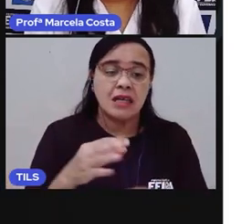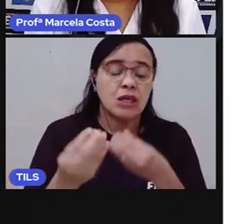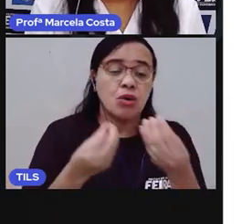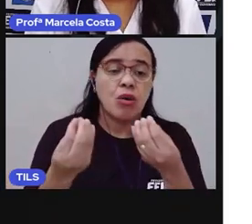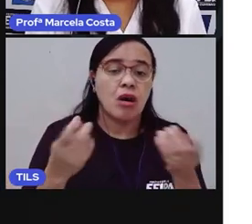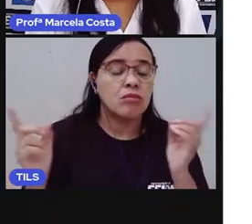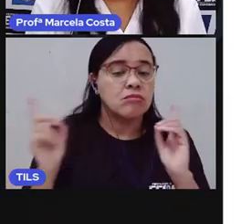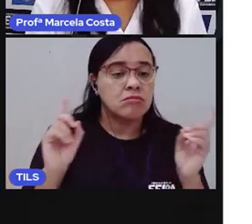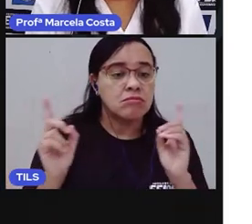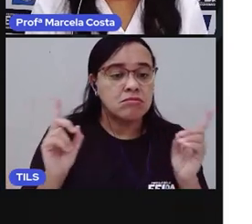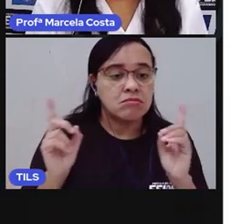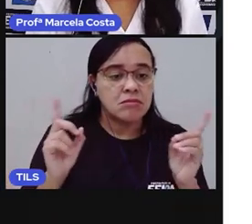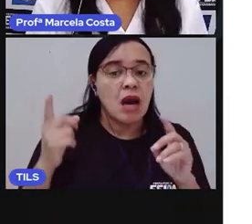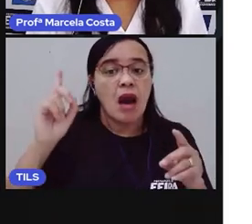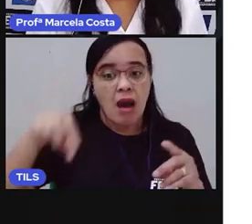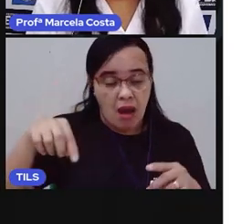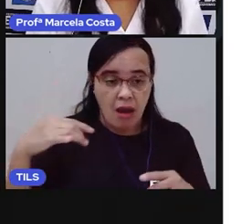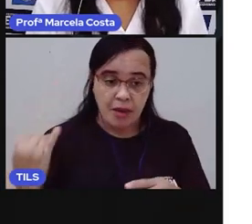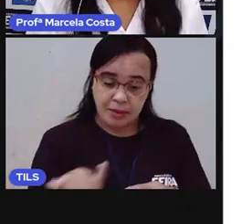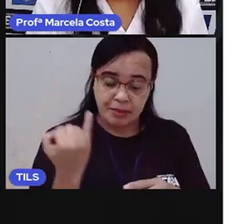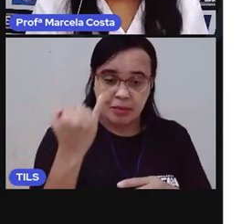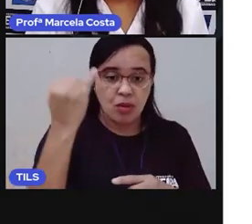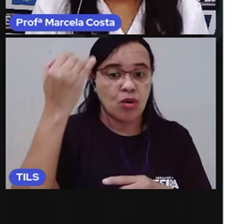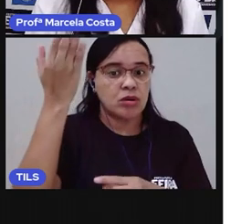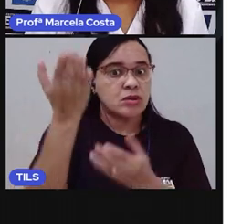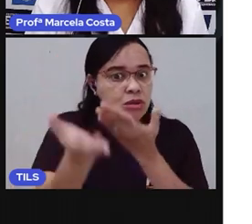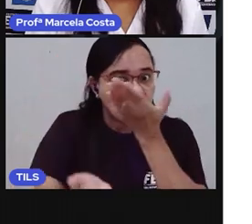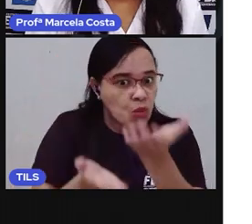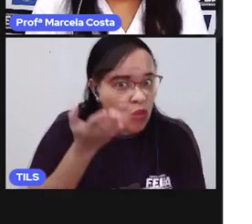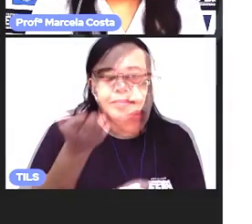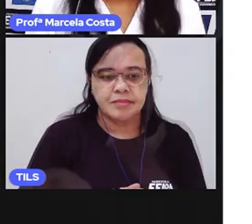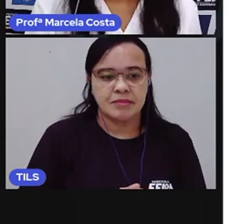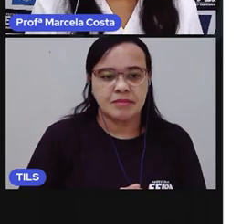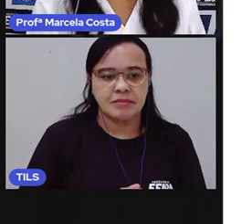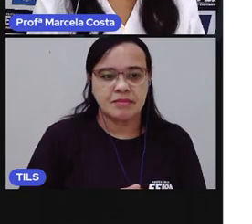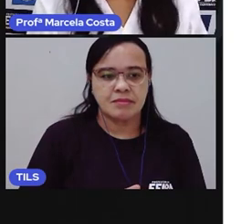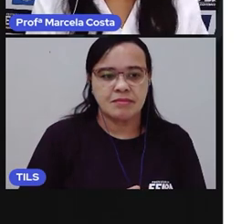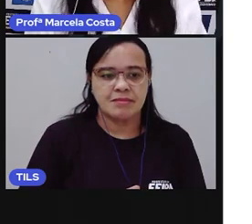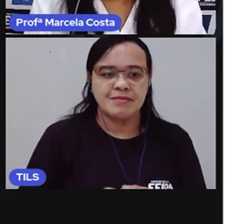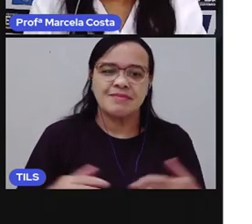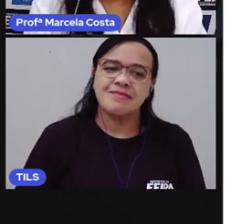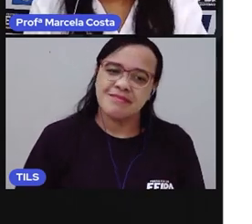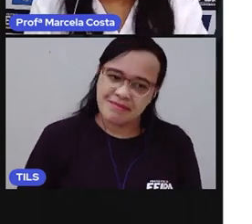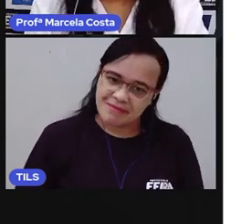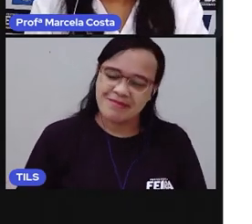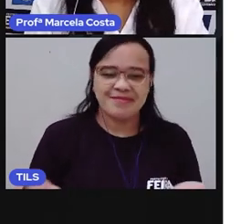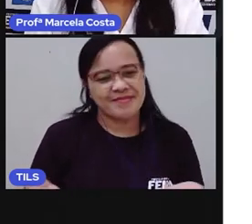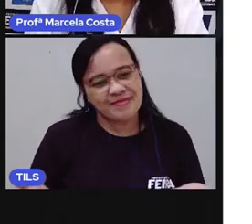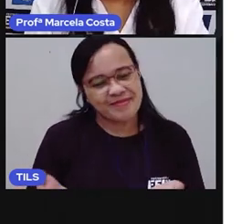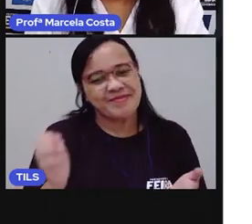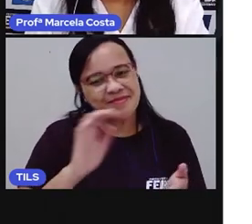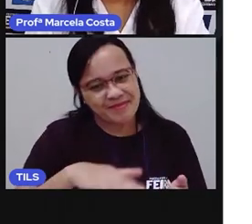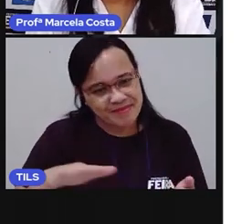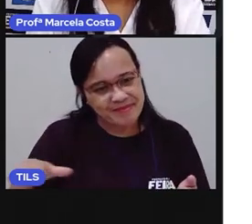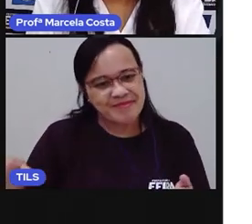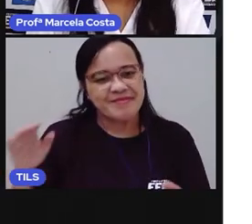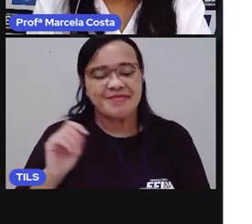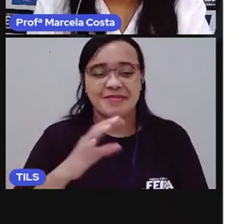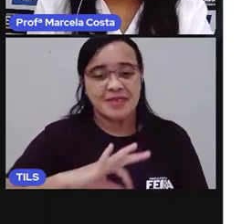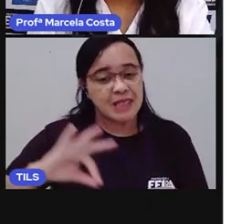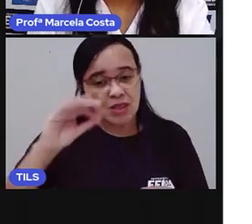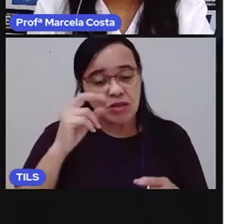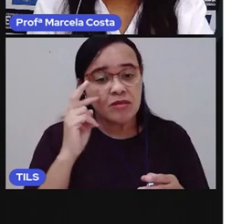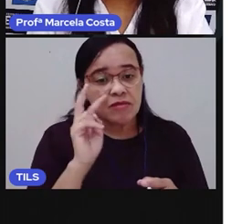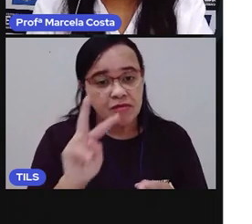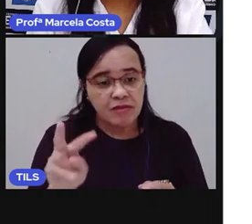e é muito importante cuidar dos dentes e agora crianças a gente